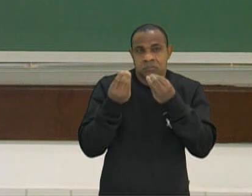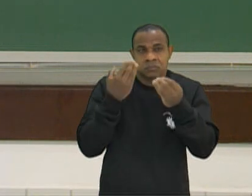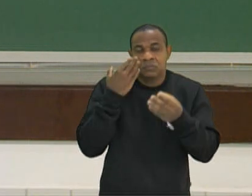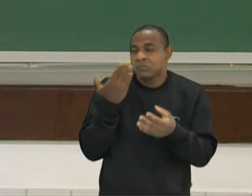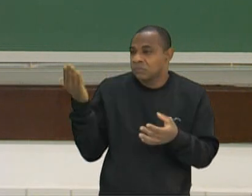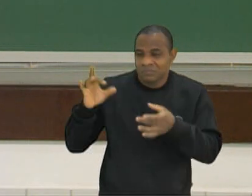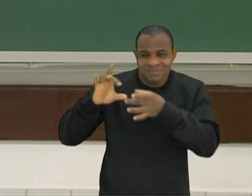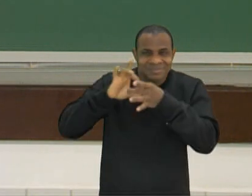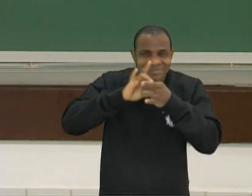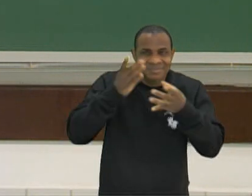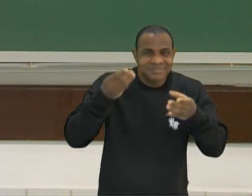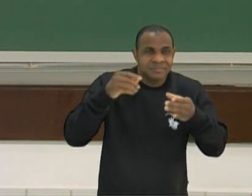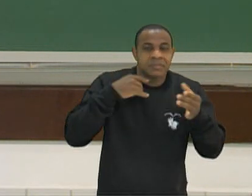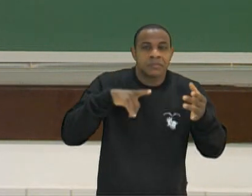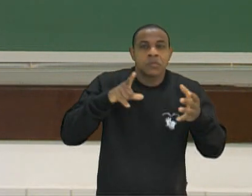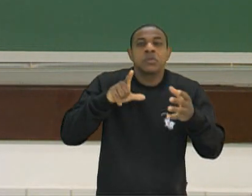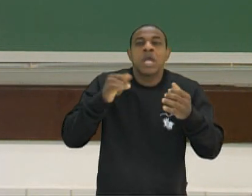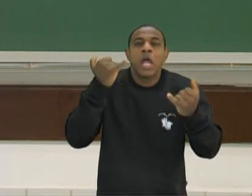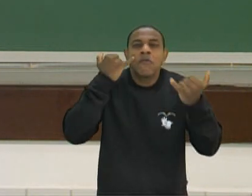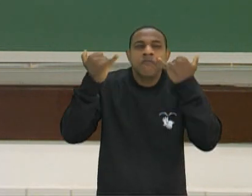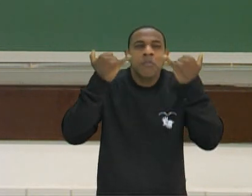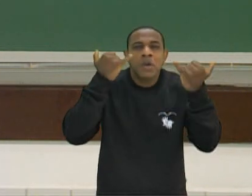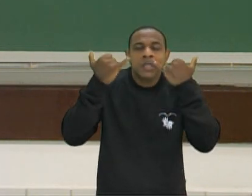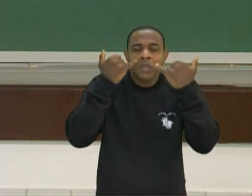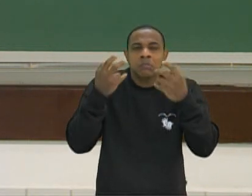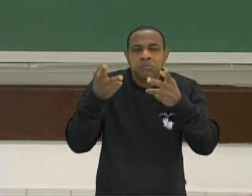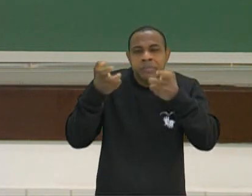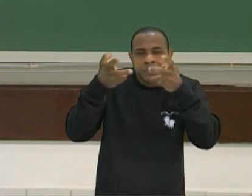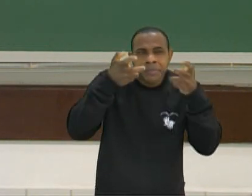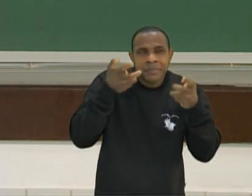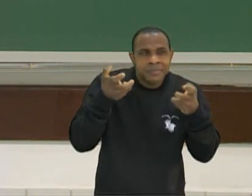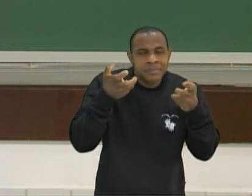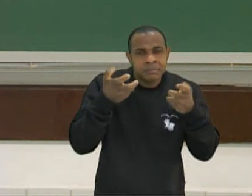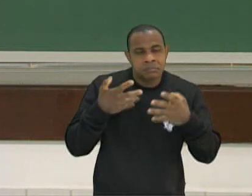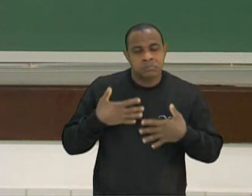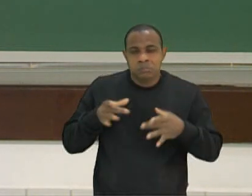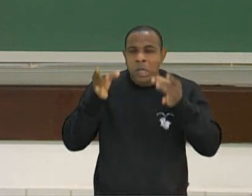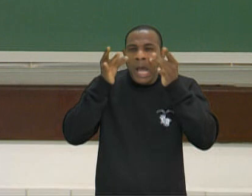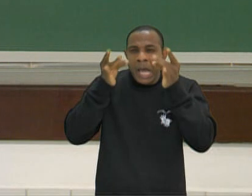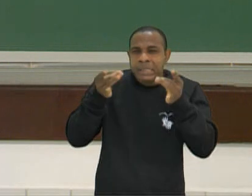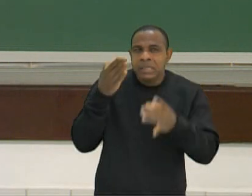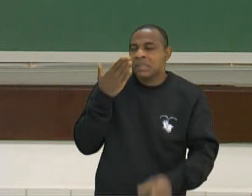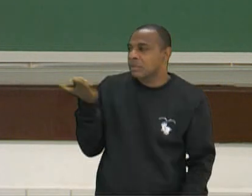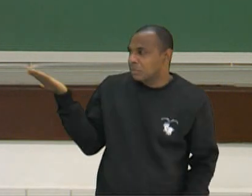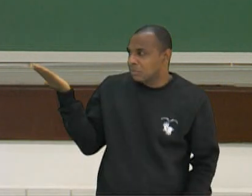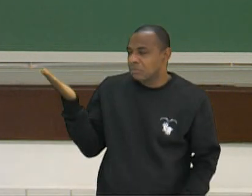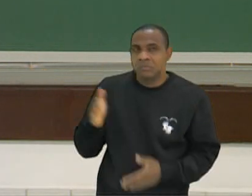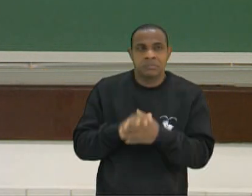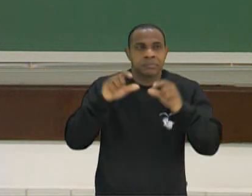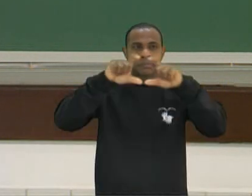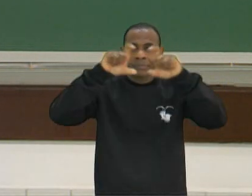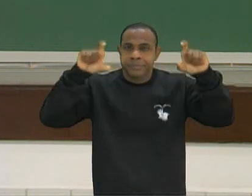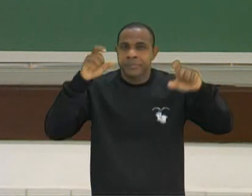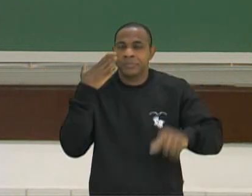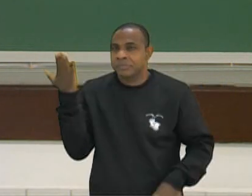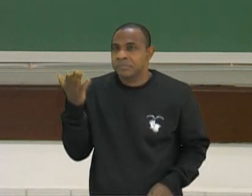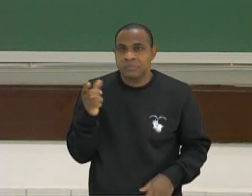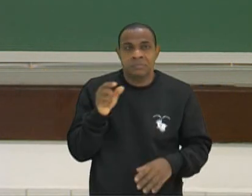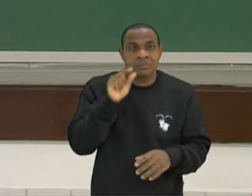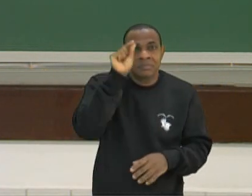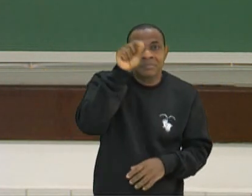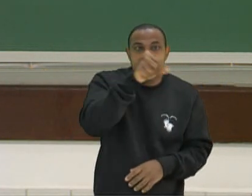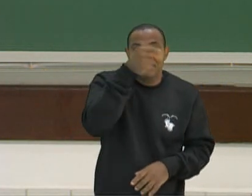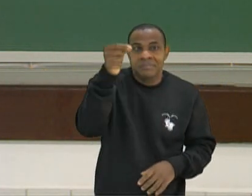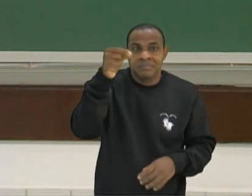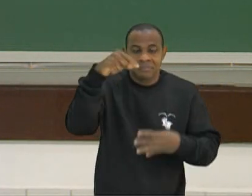toda a base de informação, certo? Então, muita atenção nesse contexto ali. Vamos avançar aqui, Assinale a